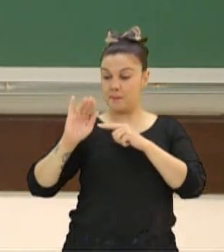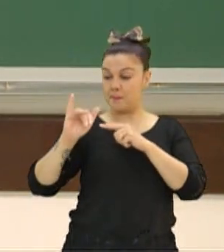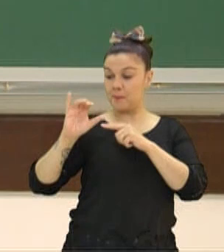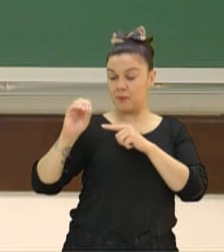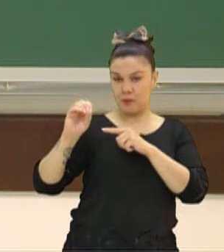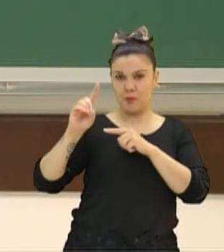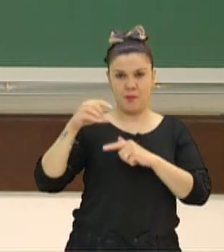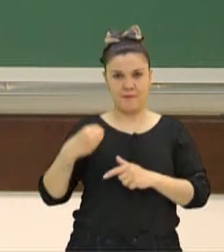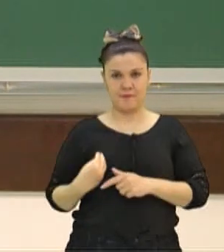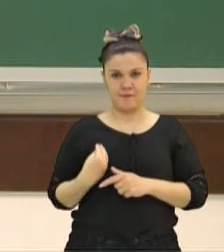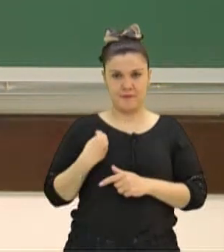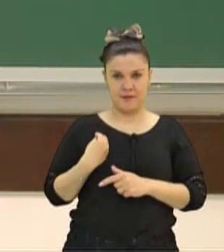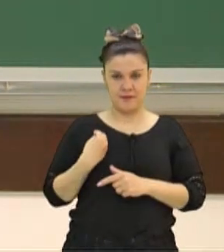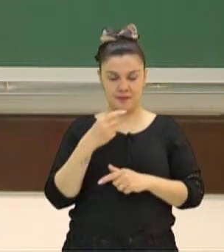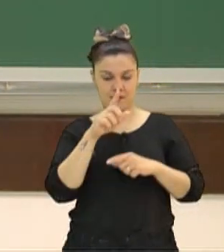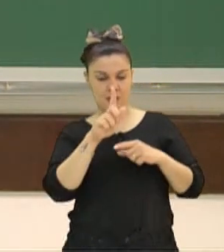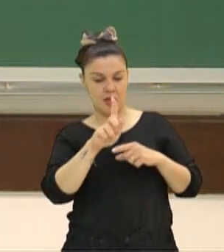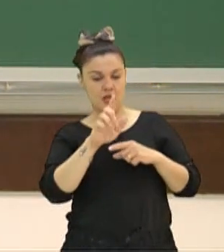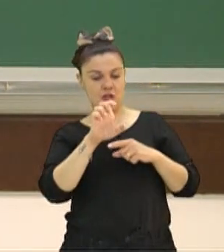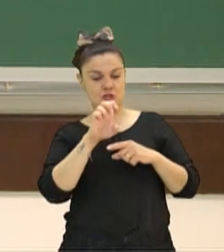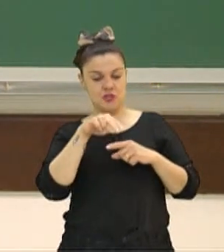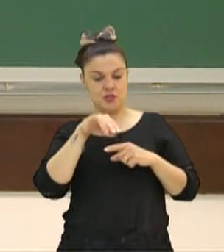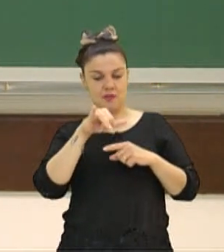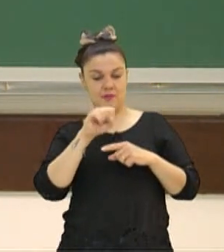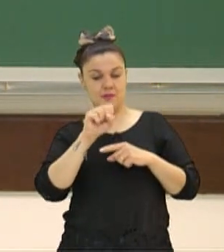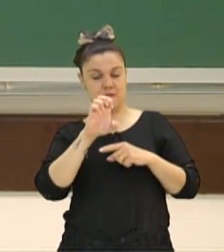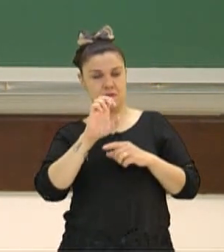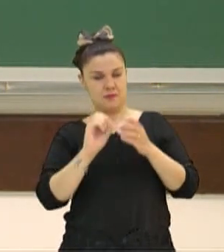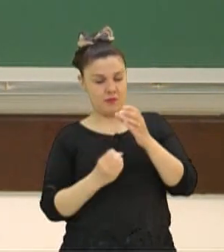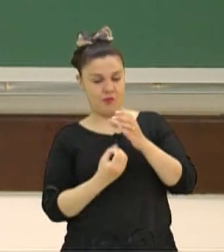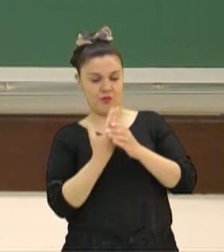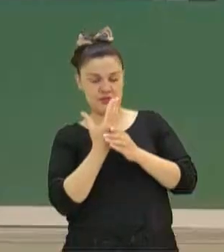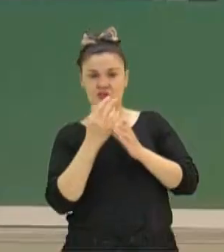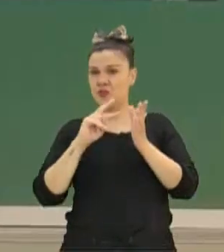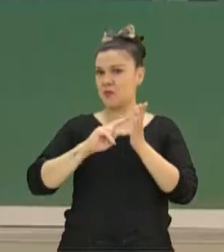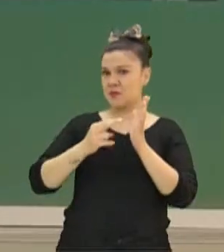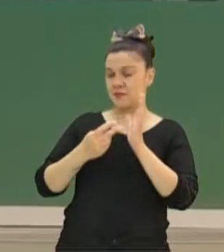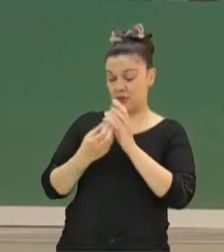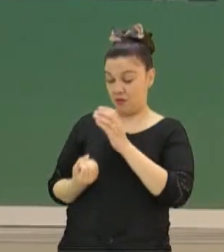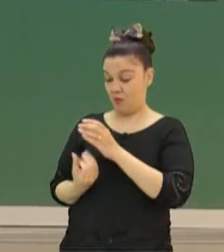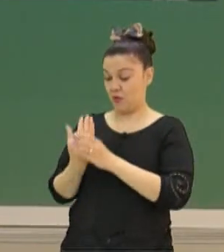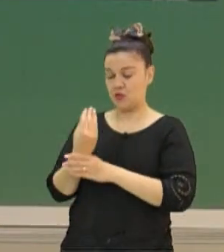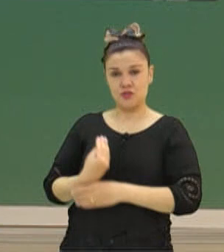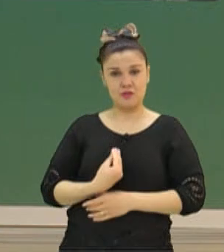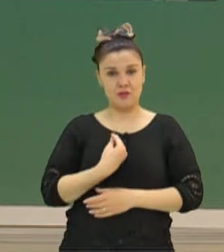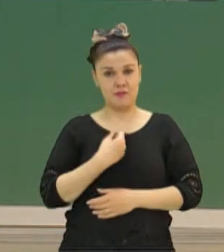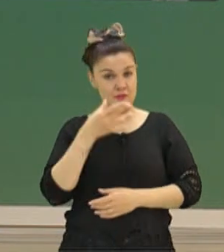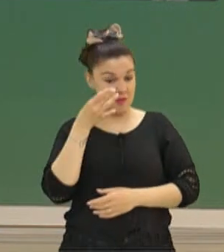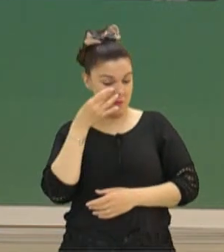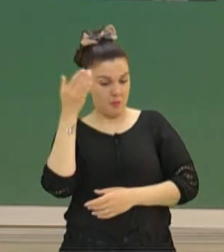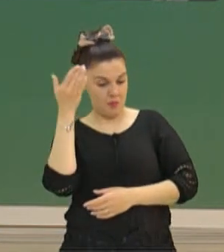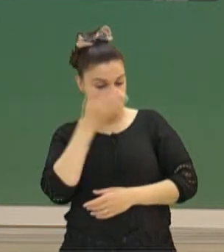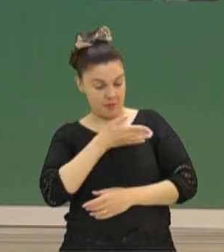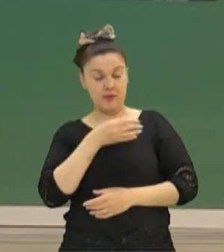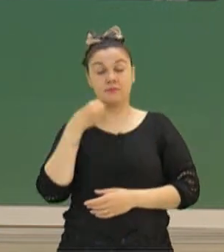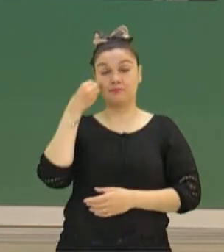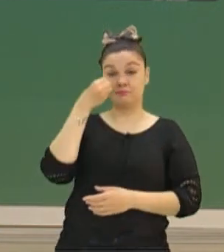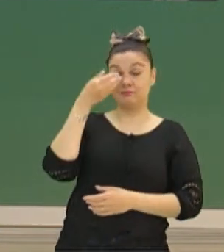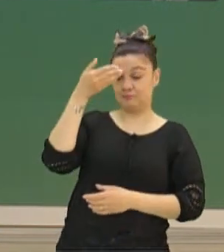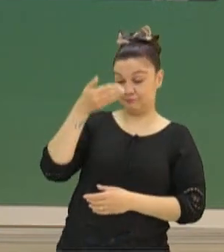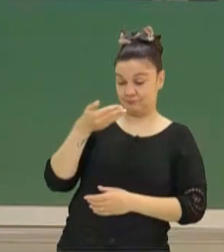significa vida, gênese, origem. Então, a origem da vida foi comprovada por esse